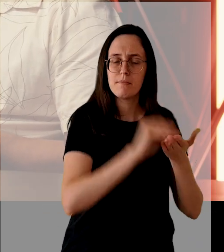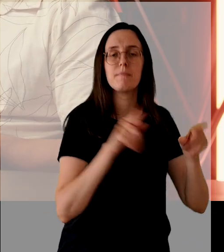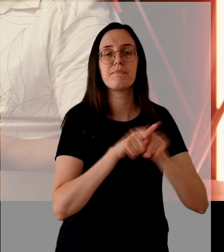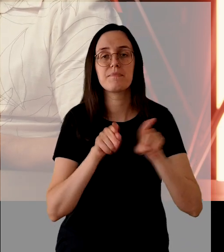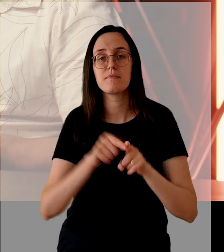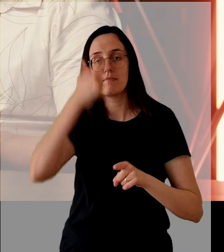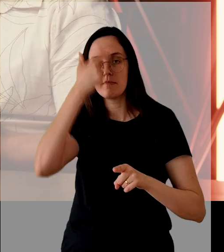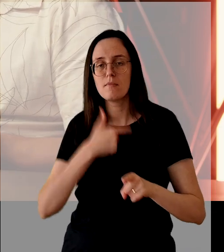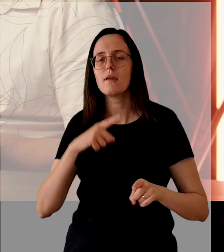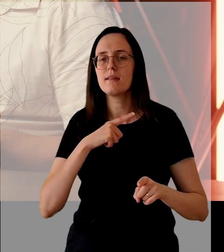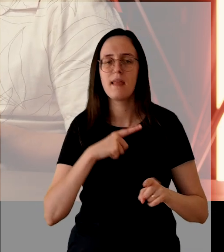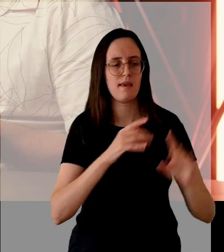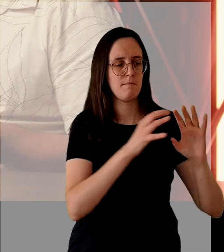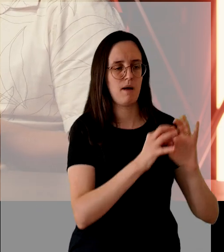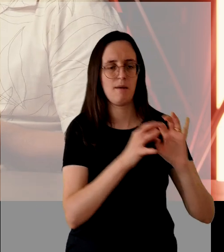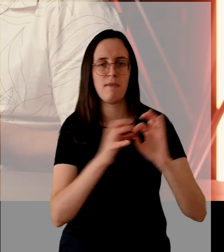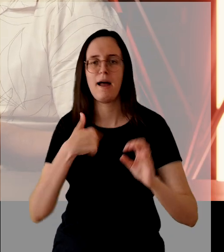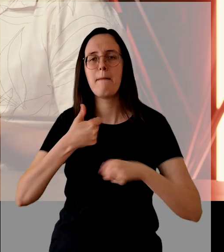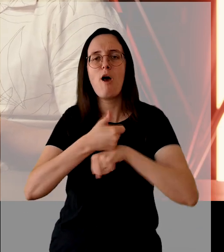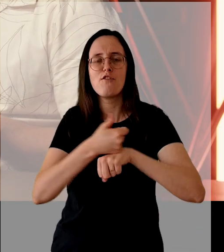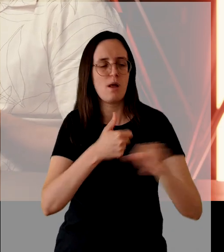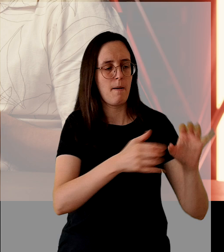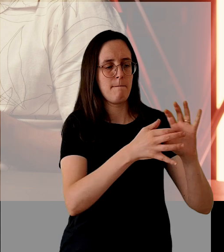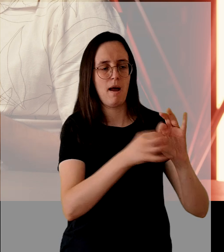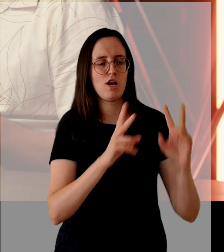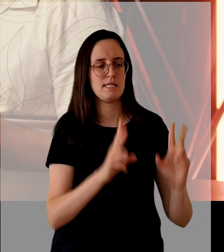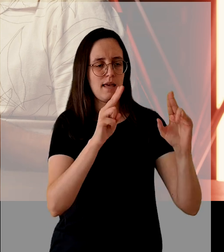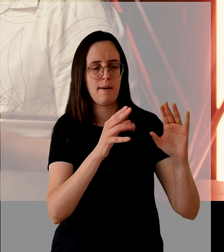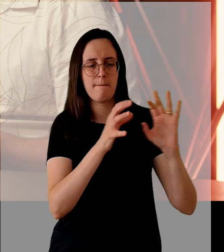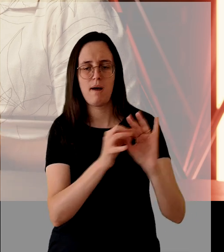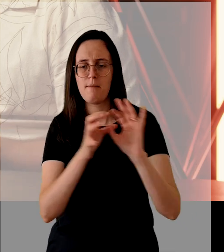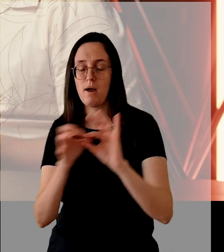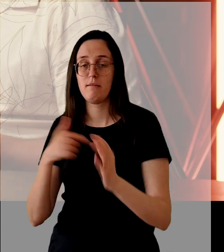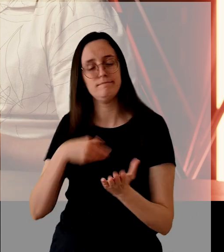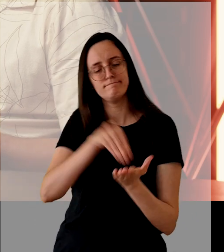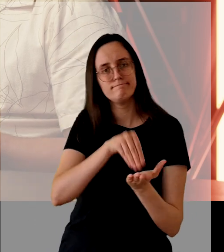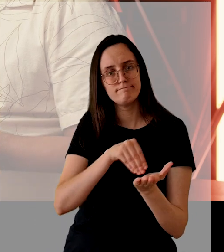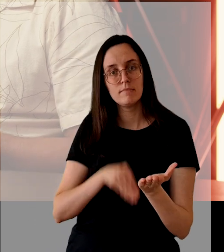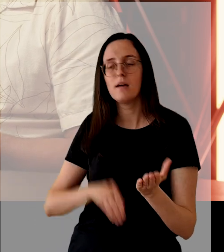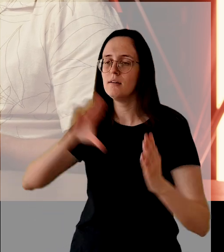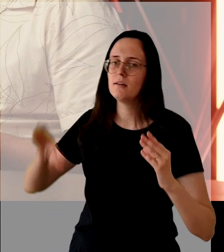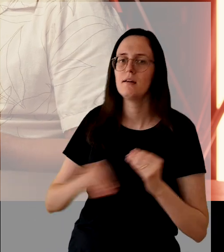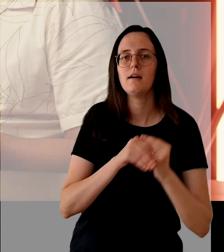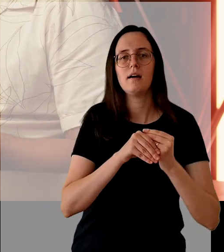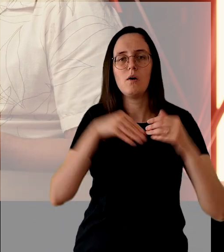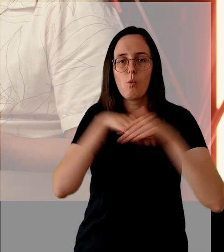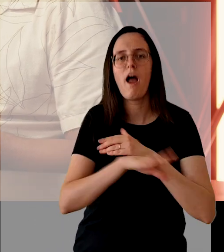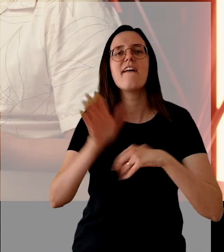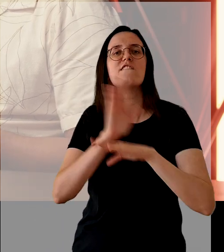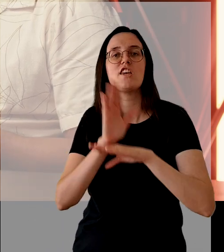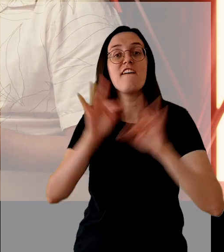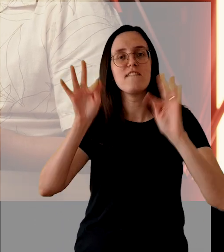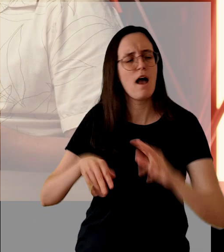do continuista. O continuista faz uma série de observações e essas observações a gente tem como incluir ela nos arquivos de vídeo, né,